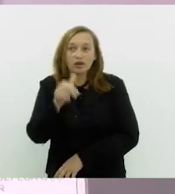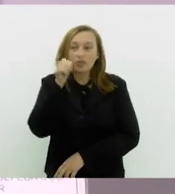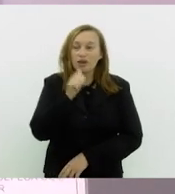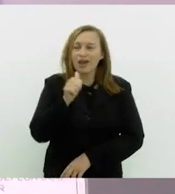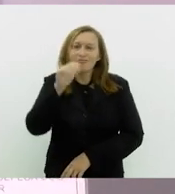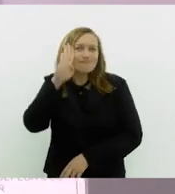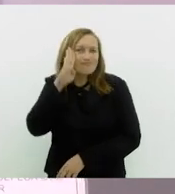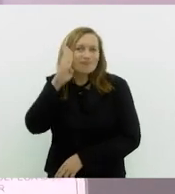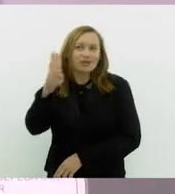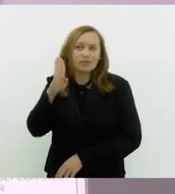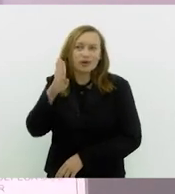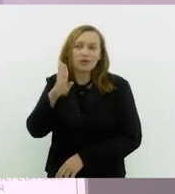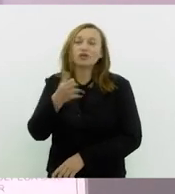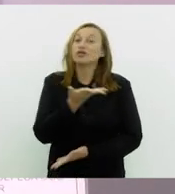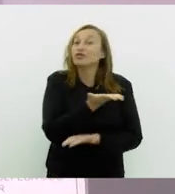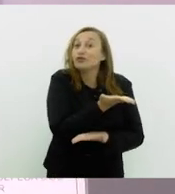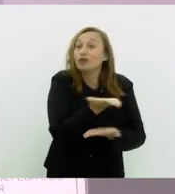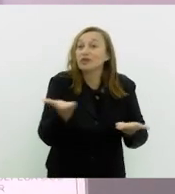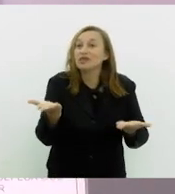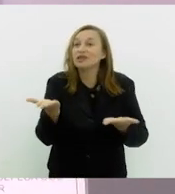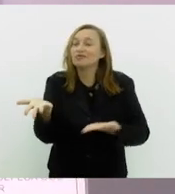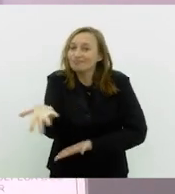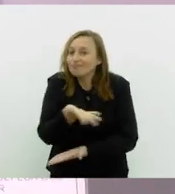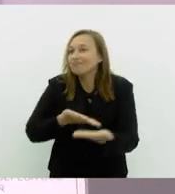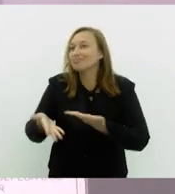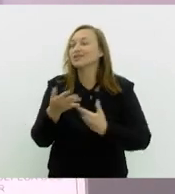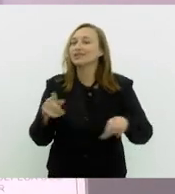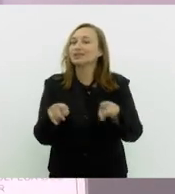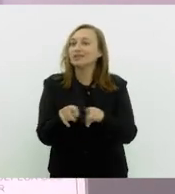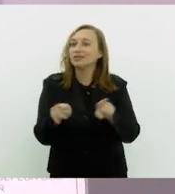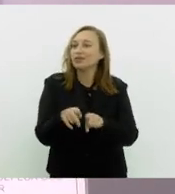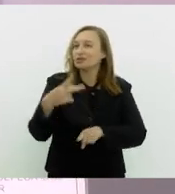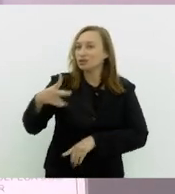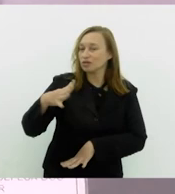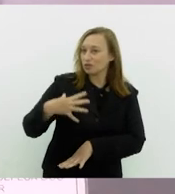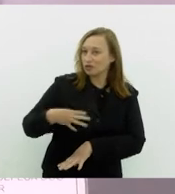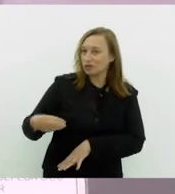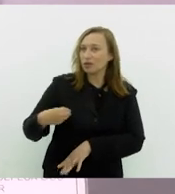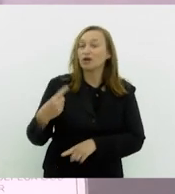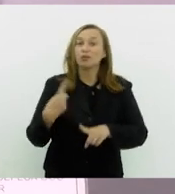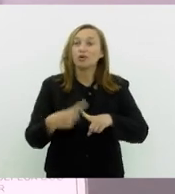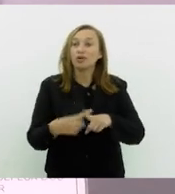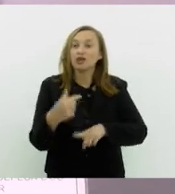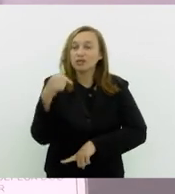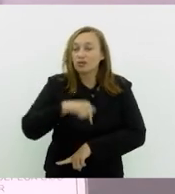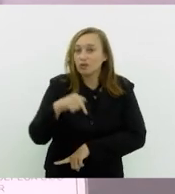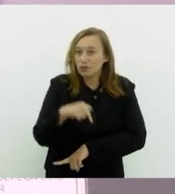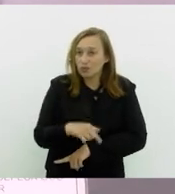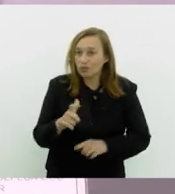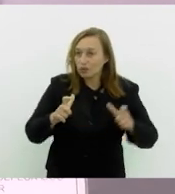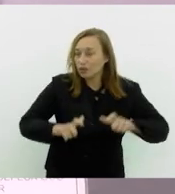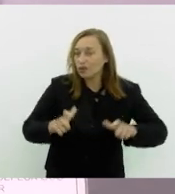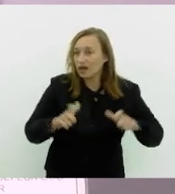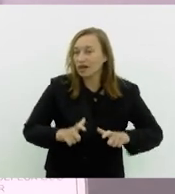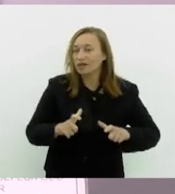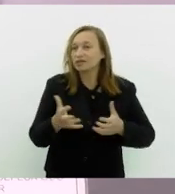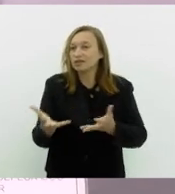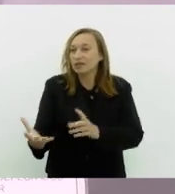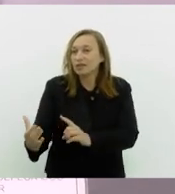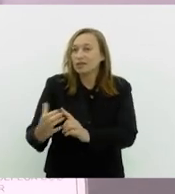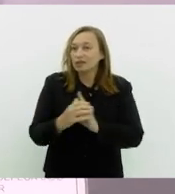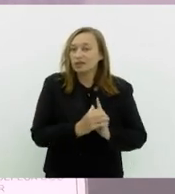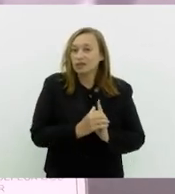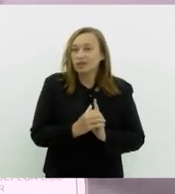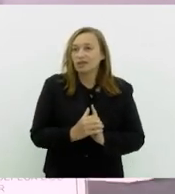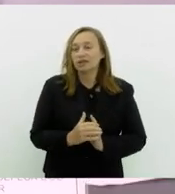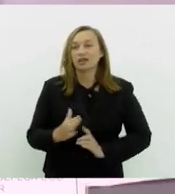é fundamental que vocês participem também com as suas crias, porque esse é o lugar que também deve e pode acolher as nossas